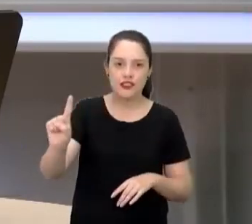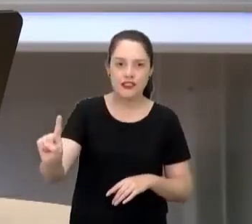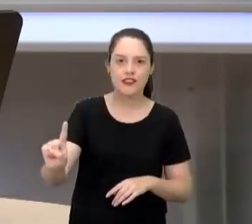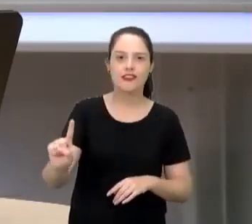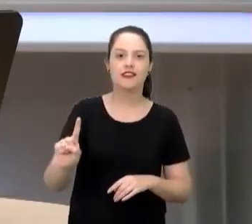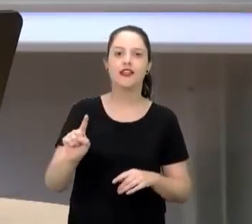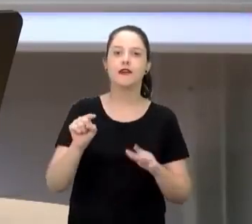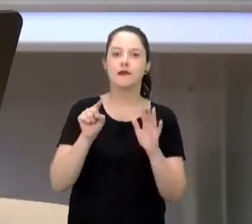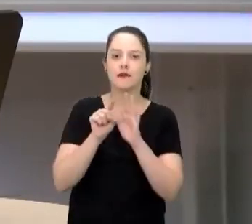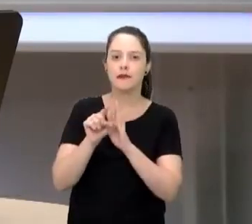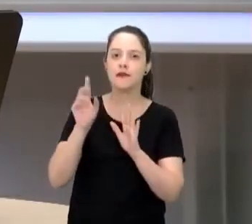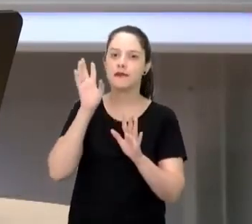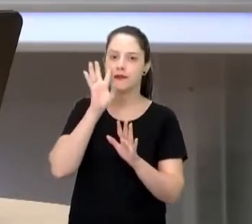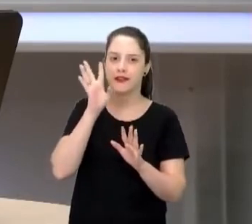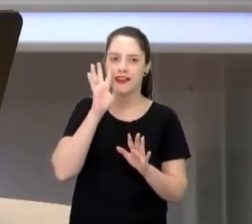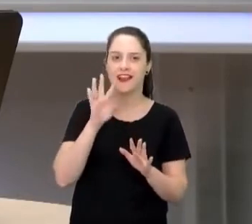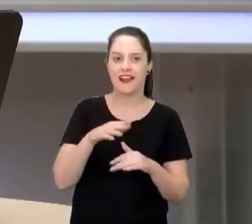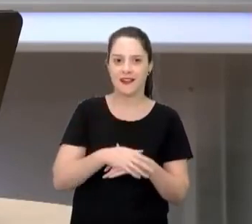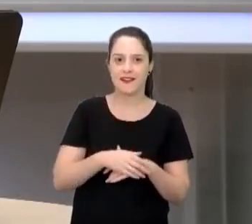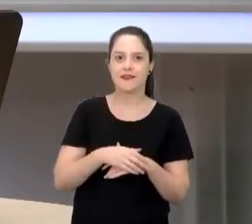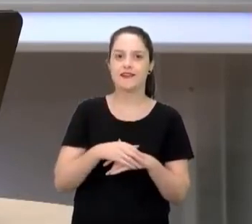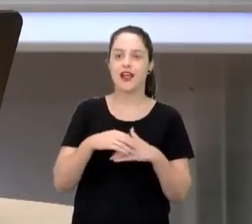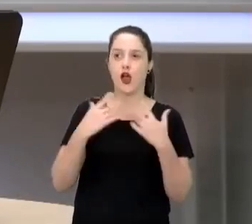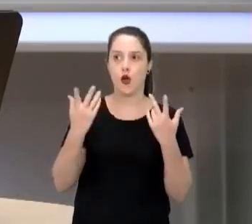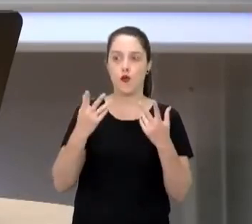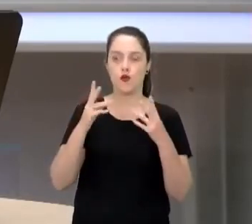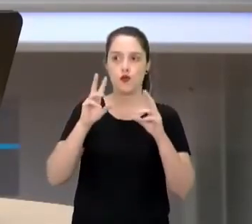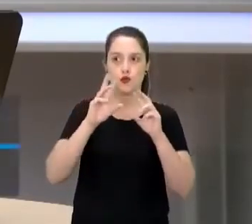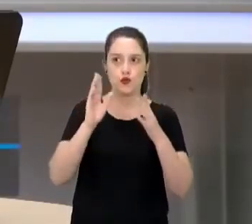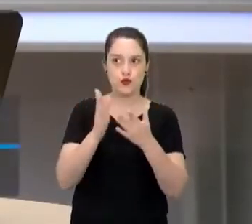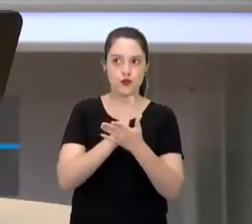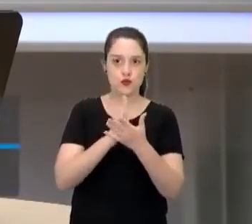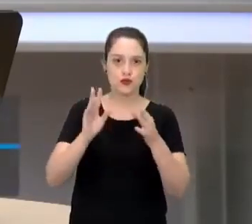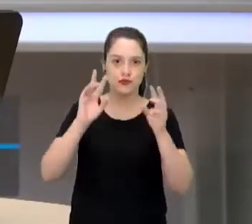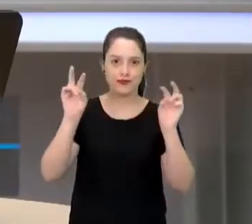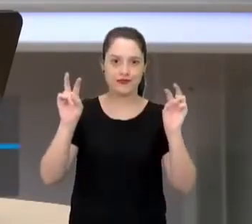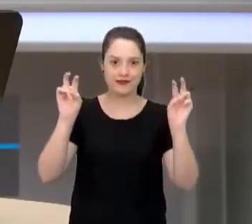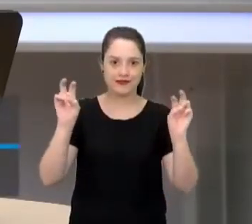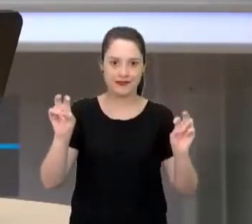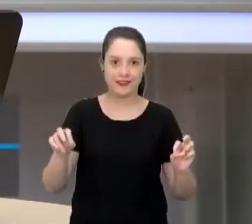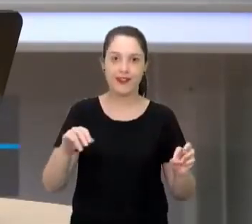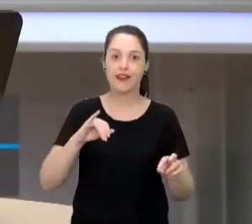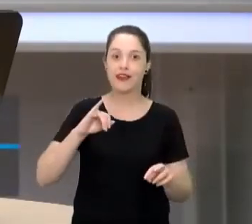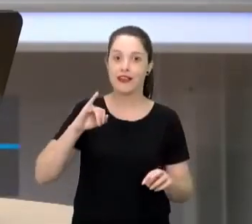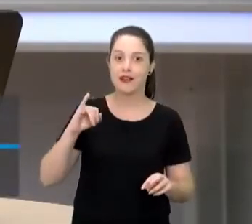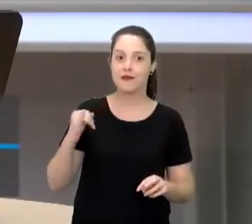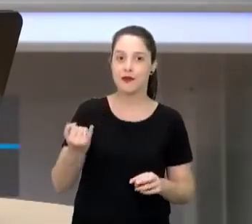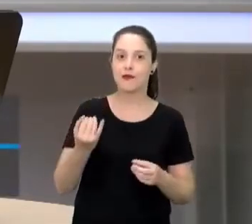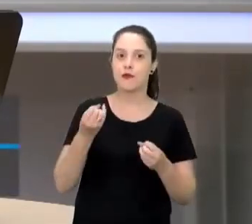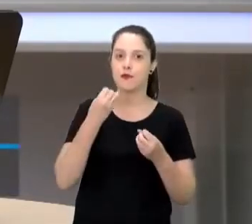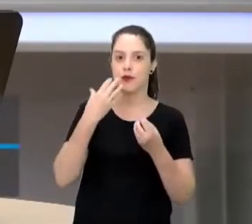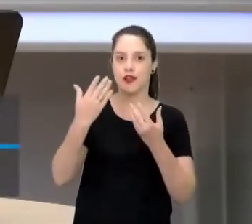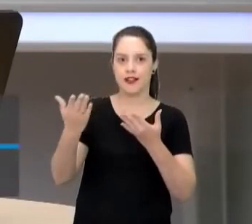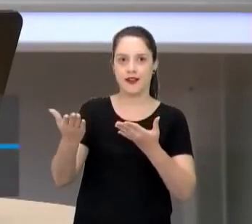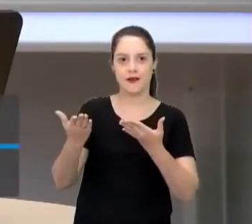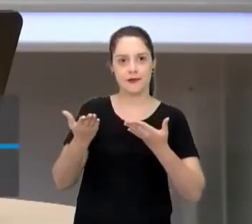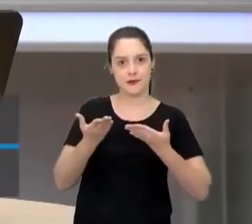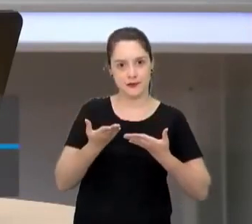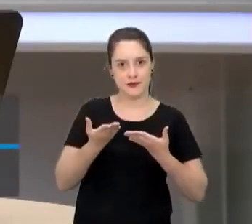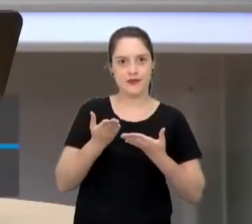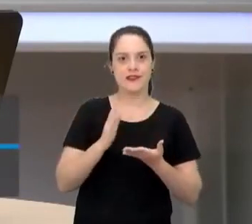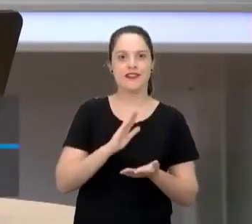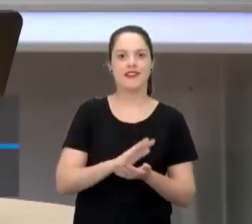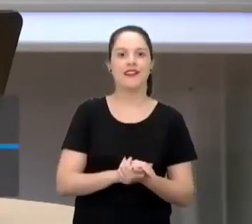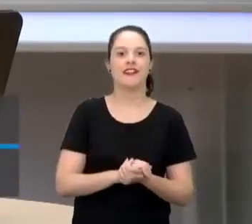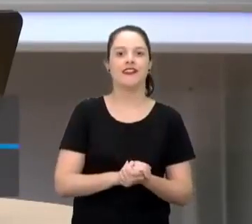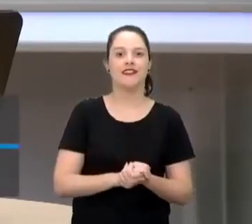programa do ensino integral, né? A gente vai falar alguns temas importantes aí. Queria aproveitar e já dar as boas-vindas, né? Porque a gente tem aí nesse programa